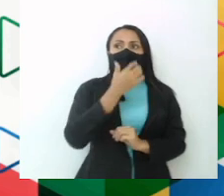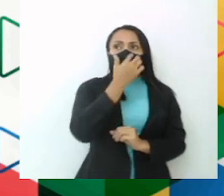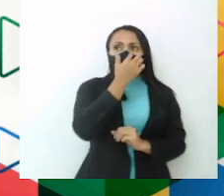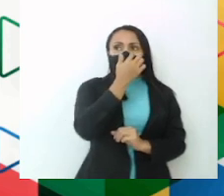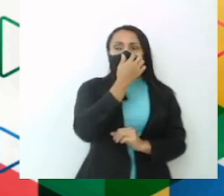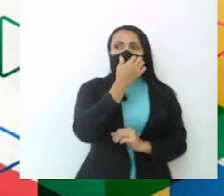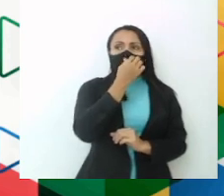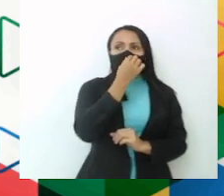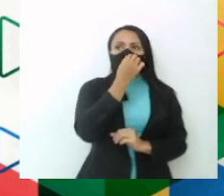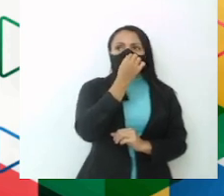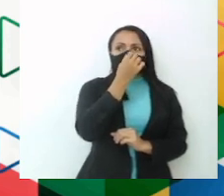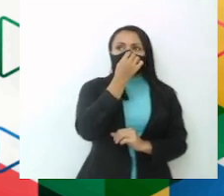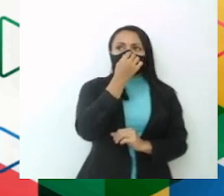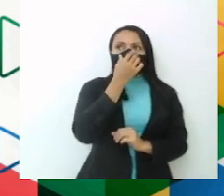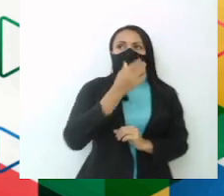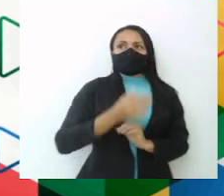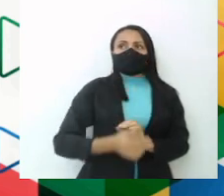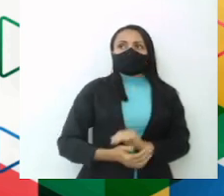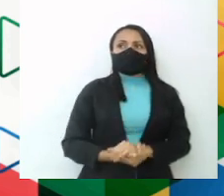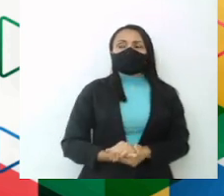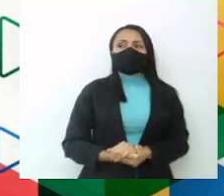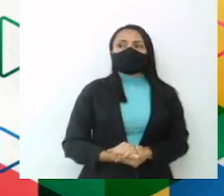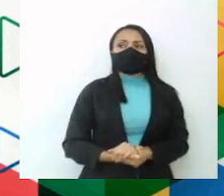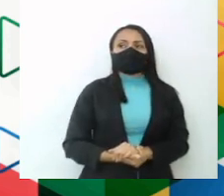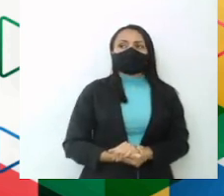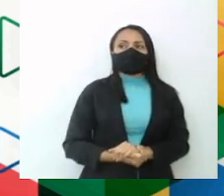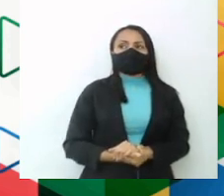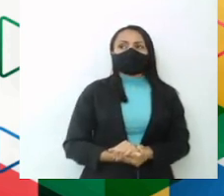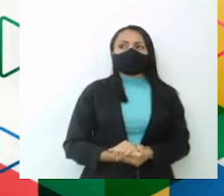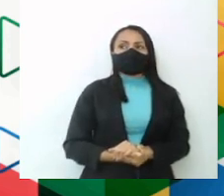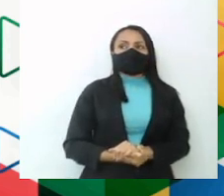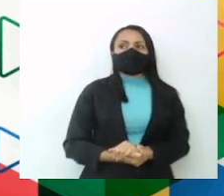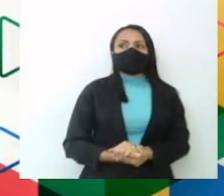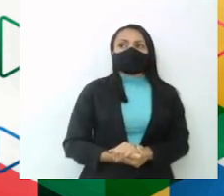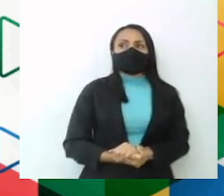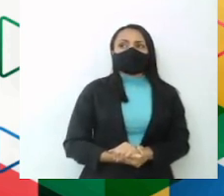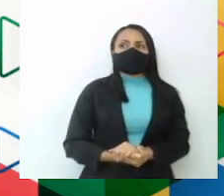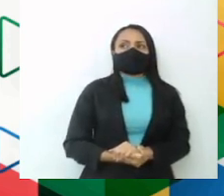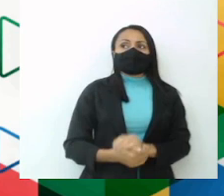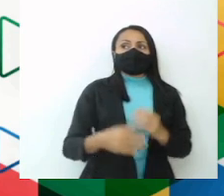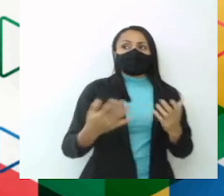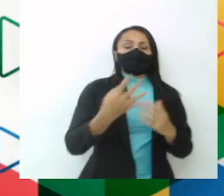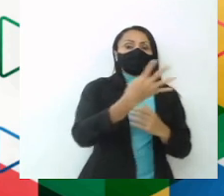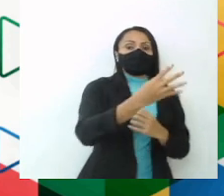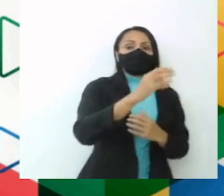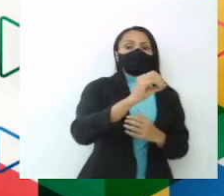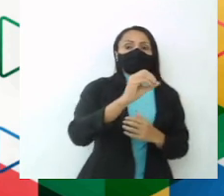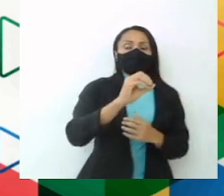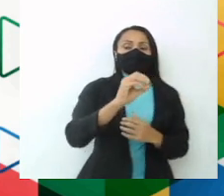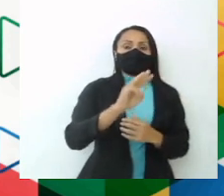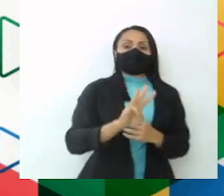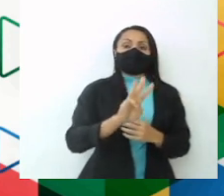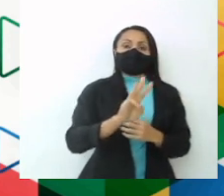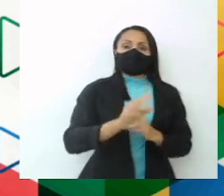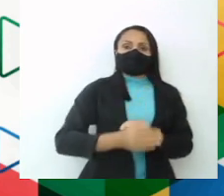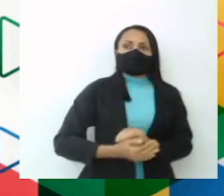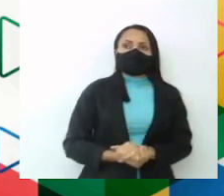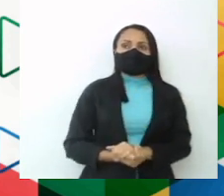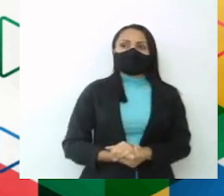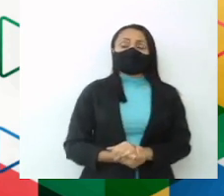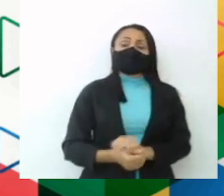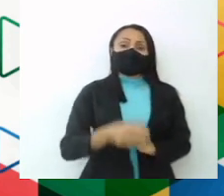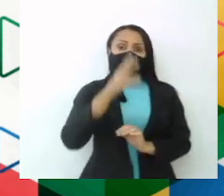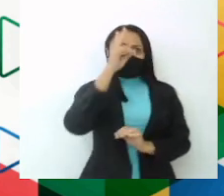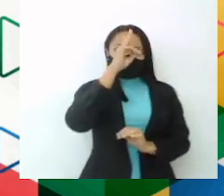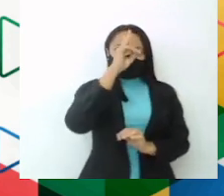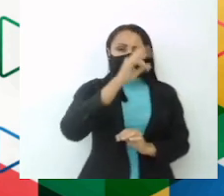área e a capacidade de produção de energia, que é dada em watts. E lembra da primeira dica